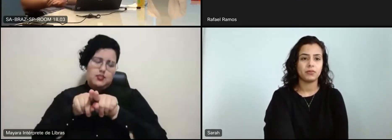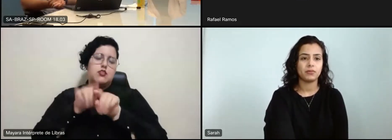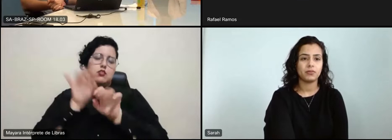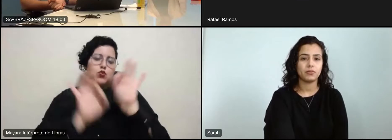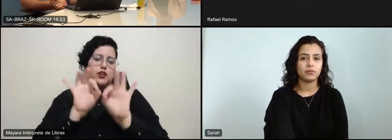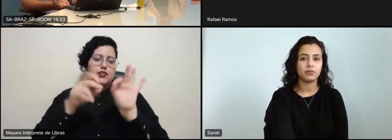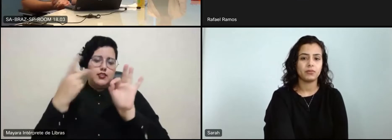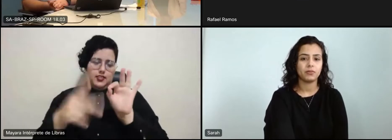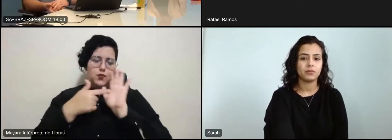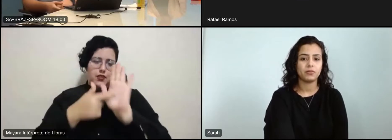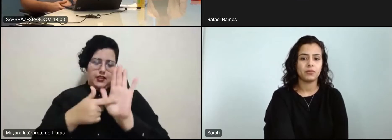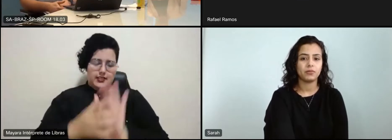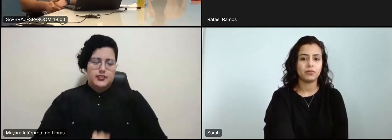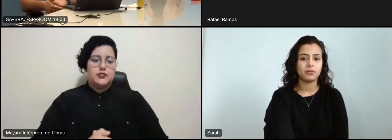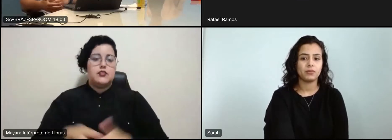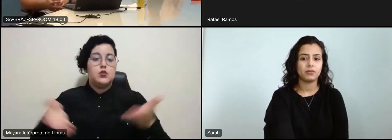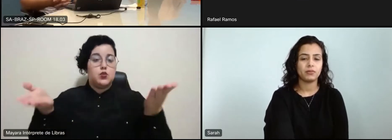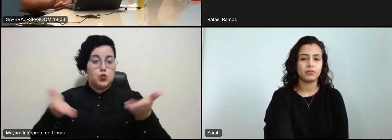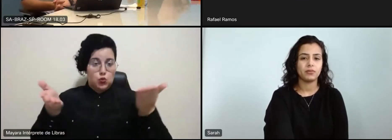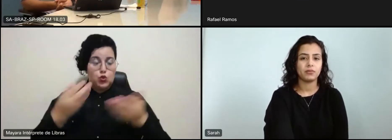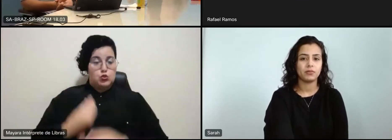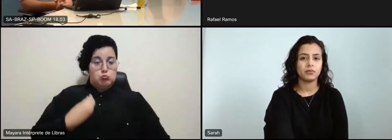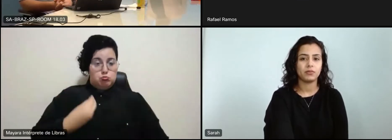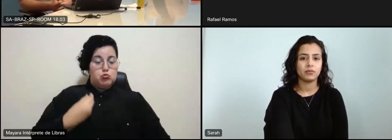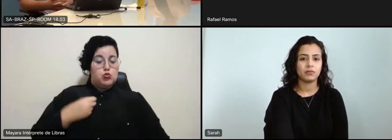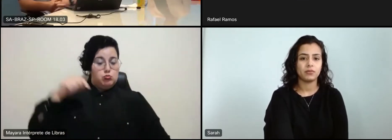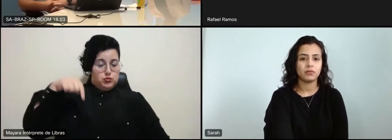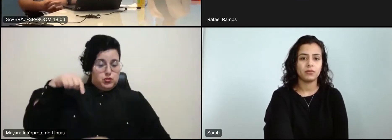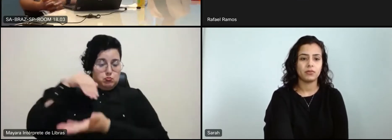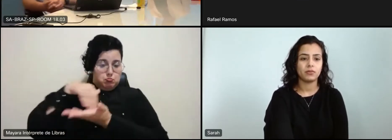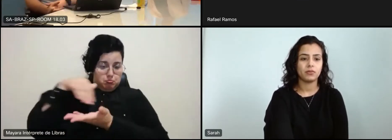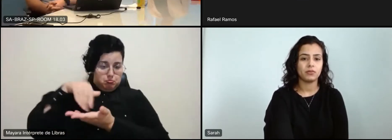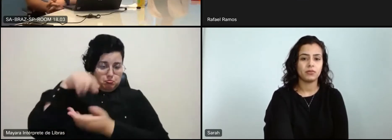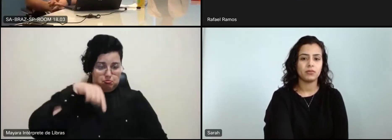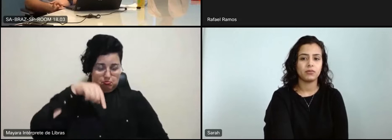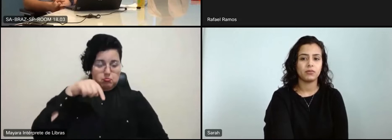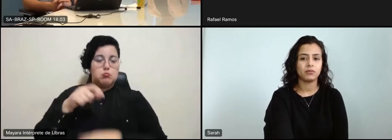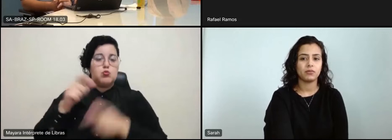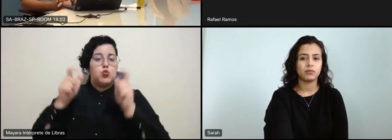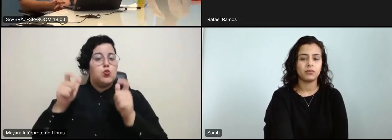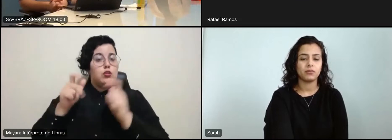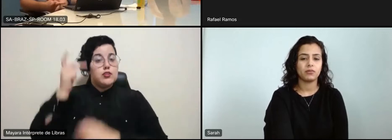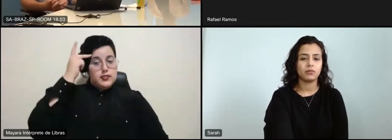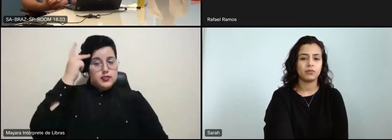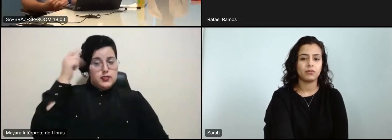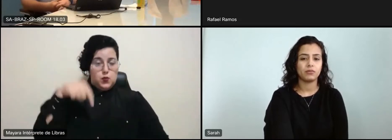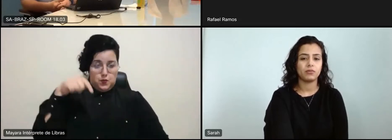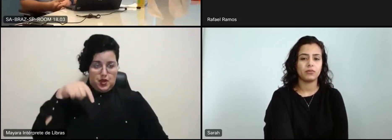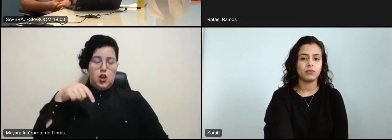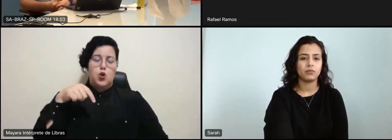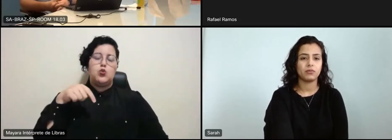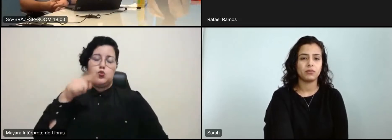painel. Hoje, nós estamos aqui presencialmente no escritório da Aon, que fica localizado em São Paulo, aproximadamente na Zona